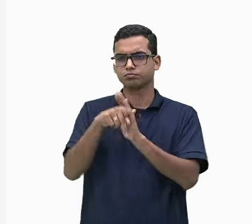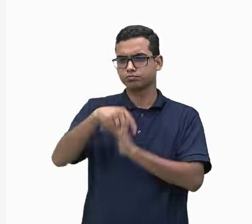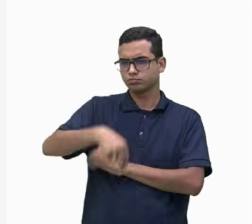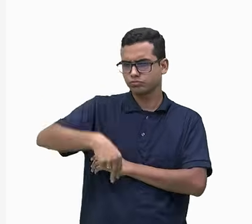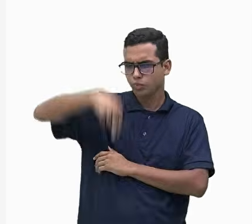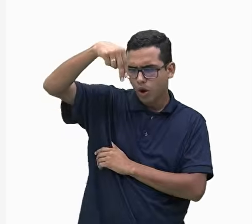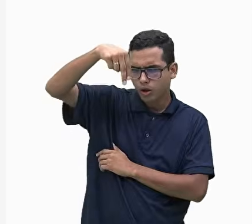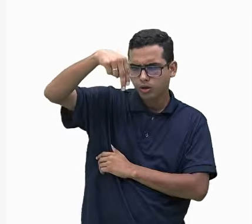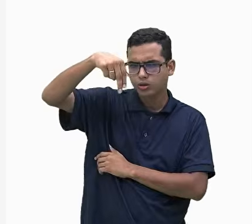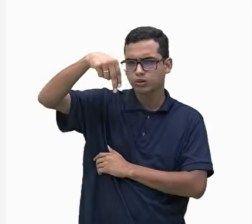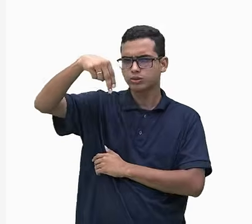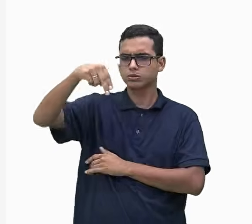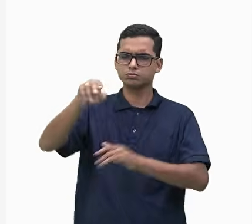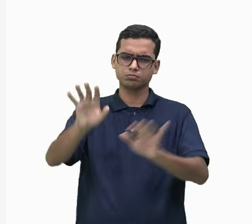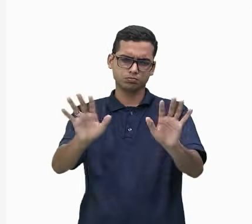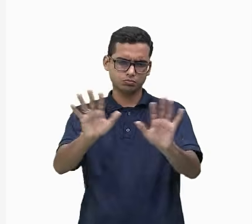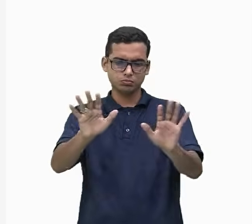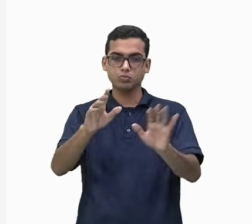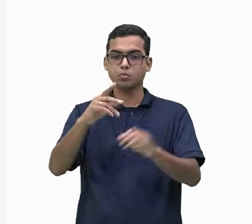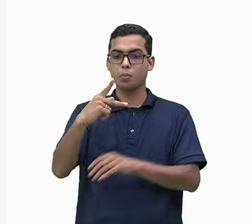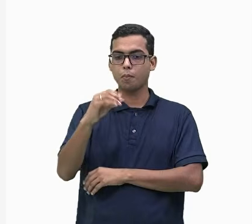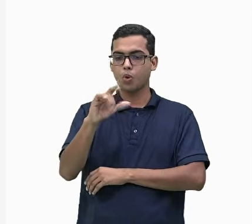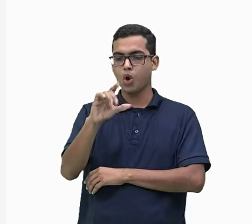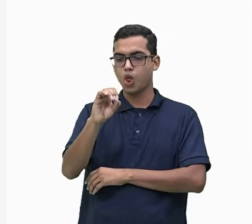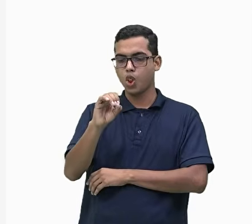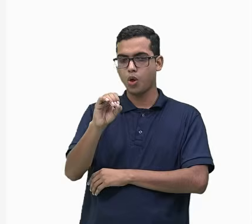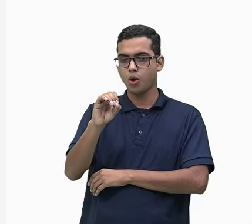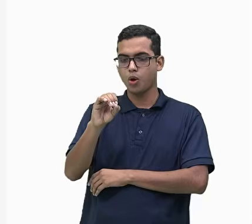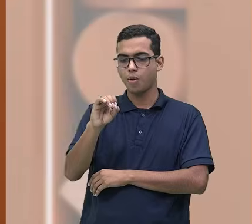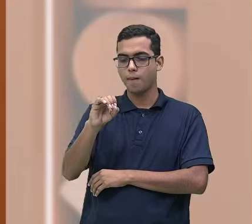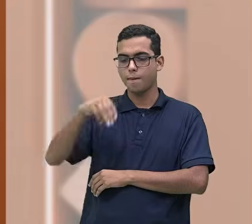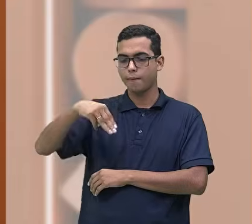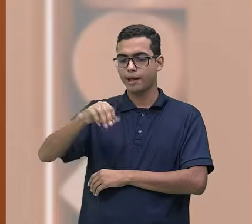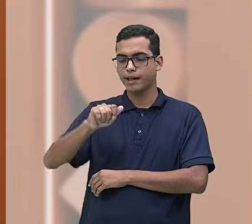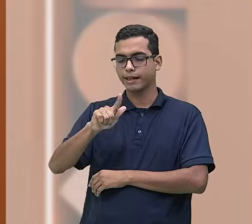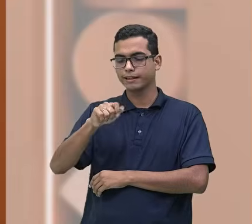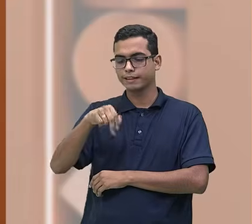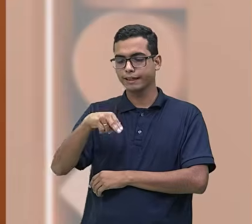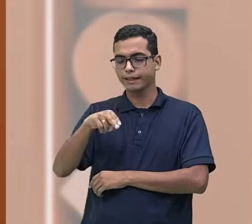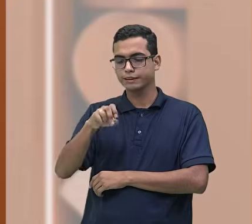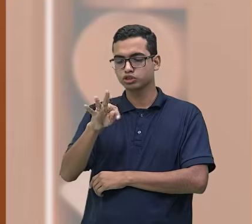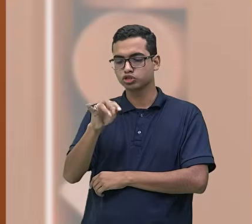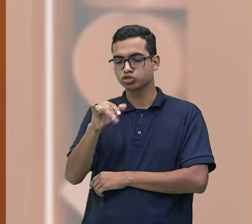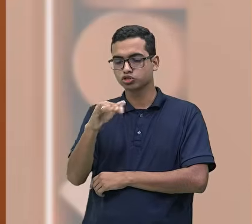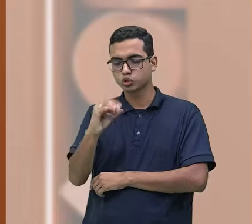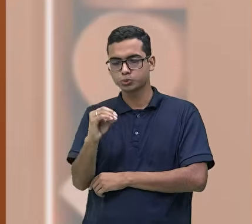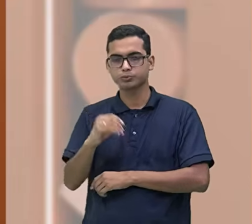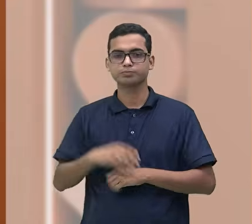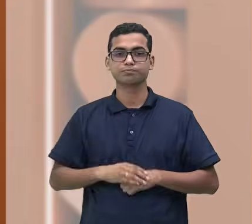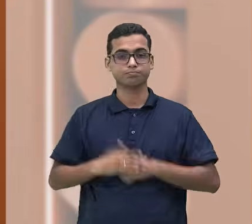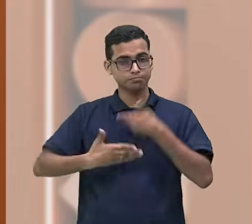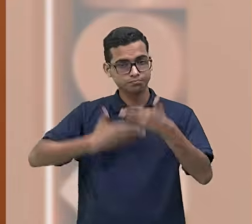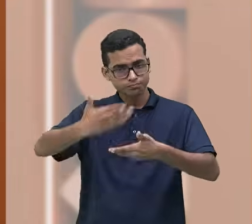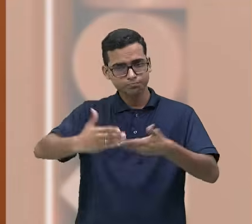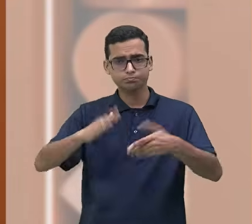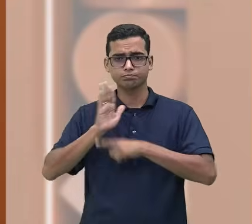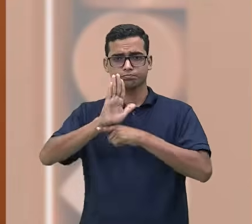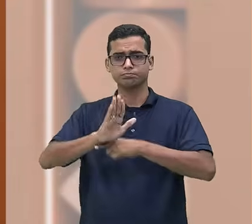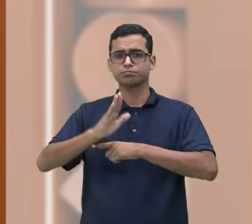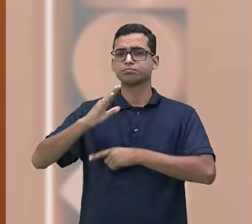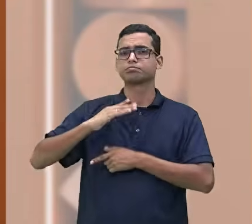tá bom? Então, a gente pode observar aí essa diferença também, que acaba ajudando no processo de orientação